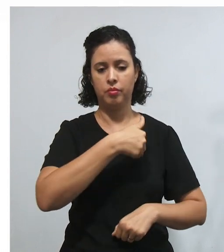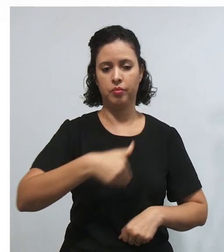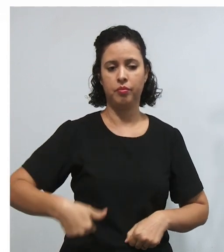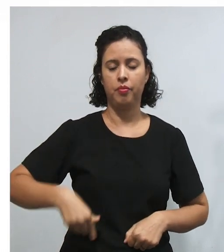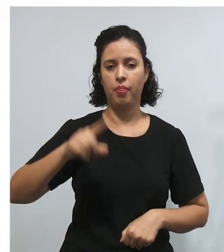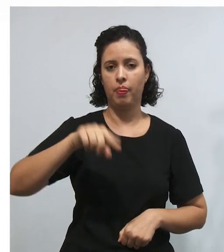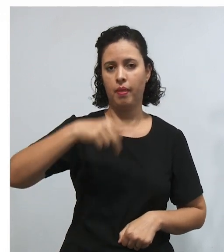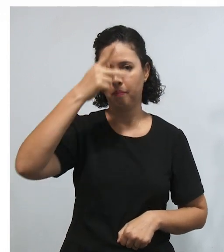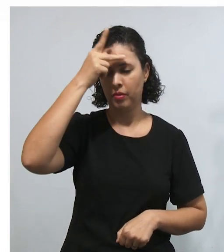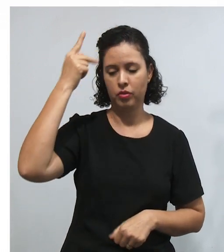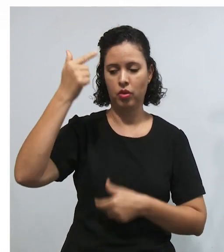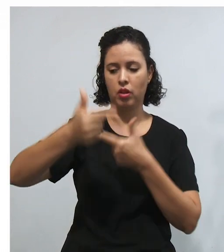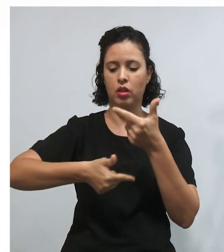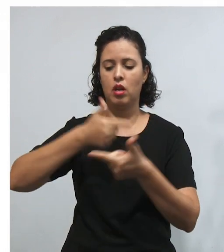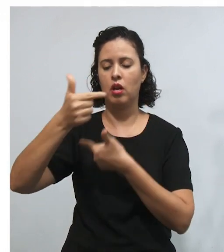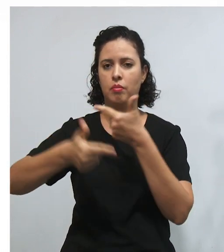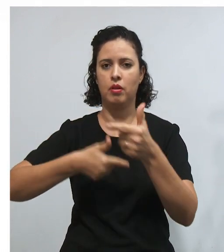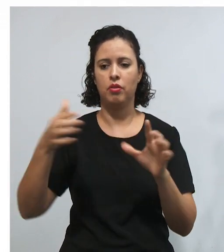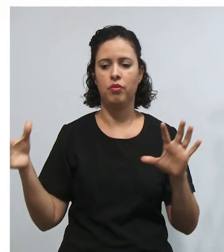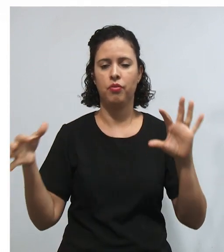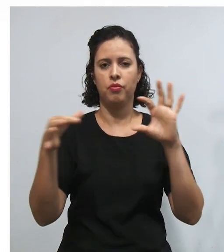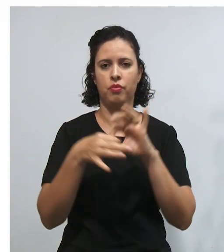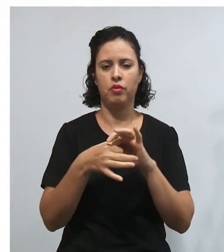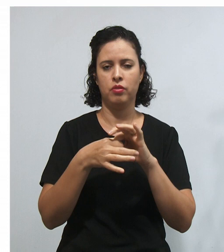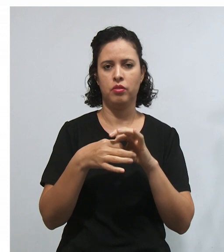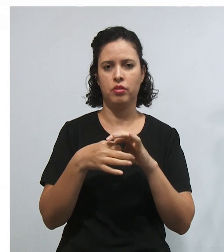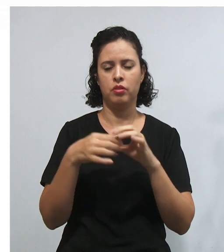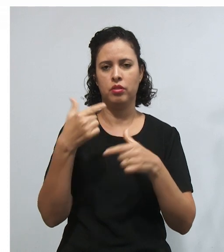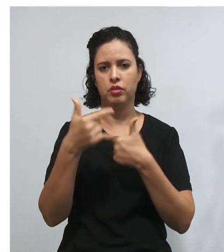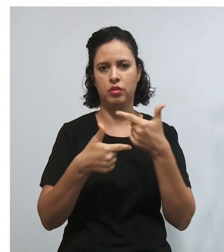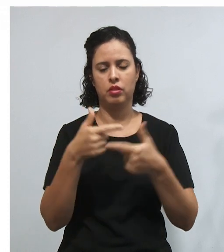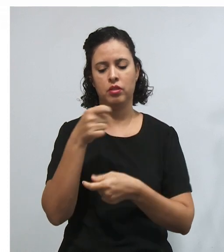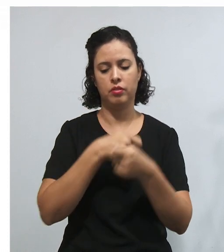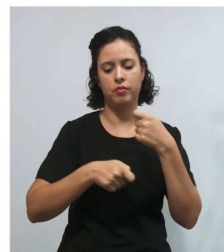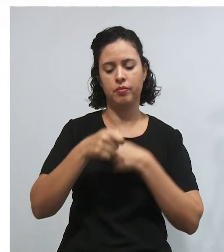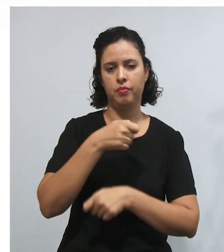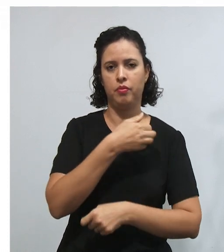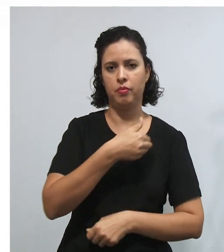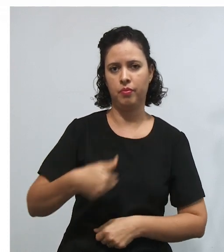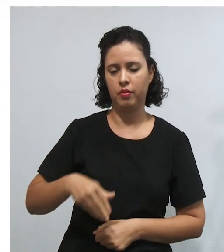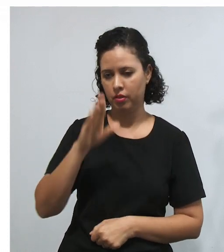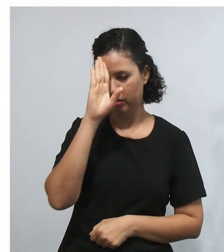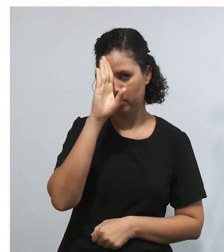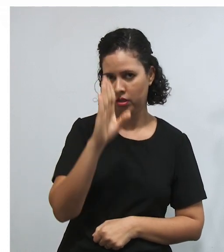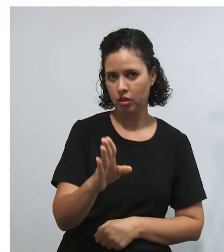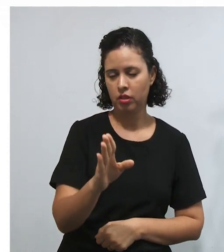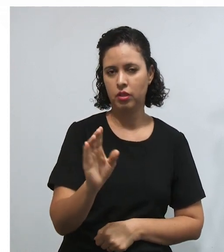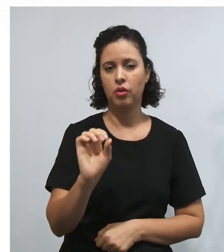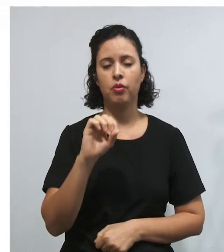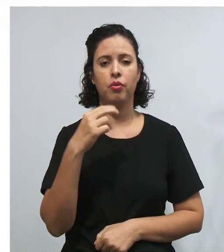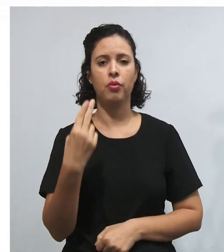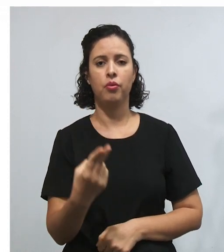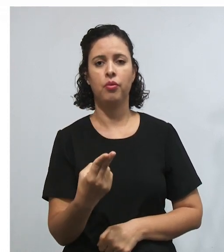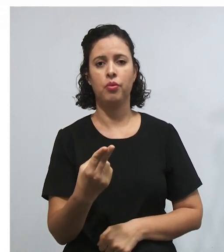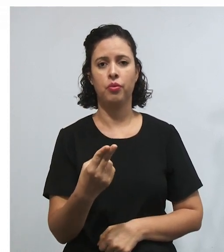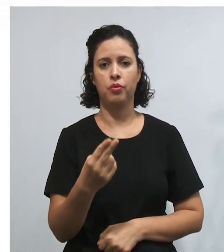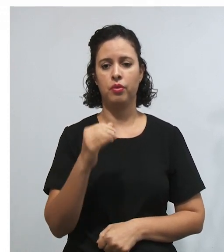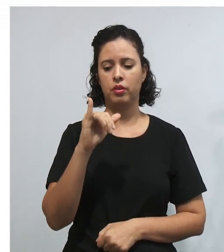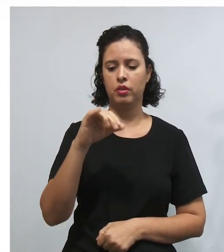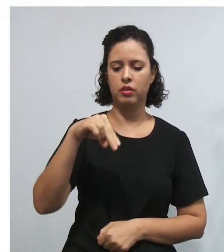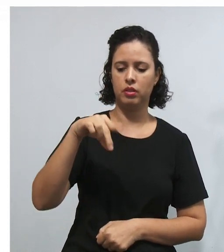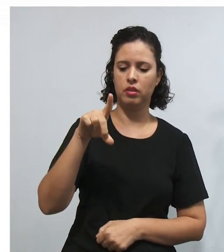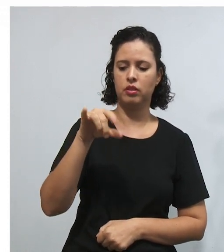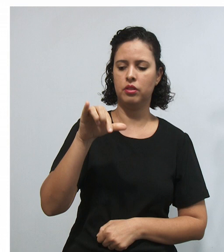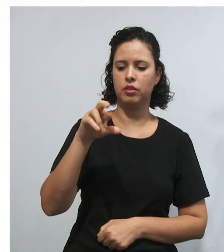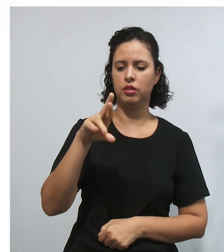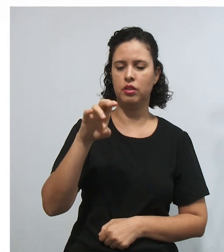são pessoas que prestam serviço com vínculo empregatício à administração pública direta, né? Ou